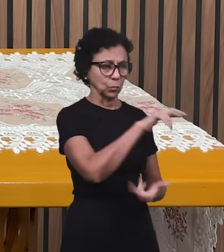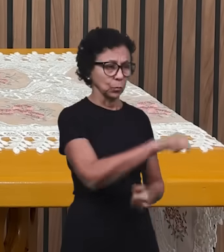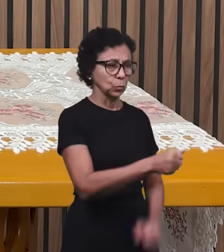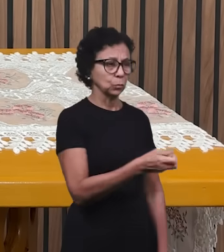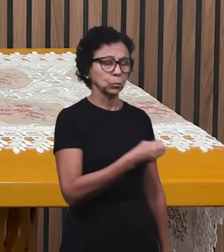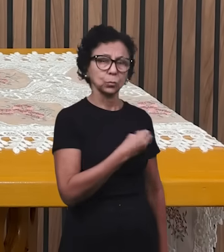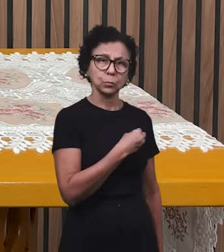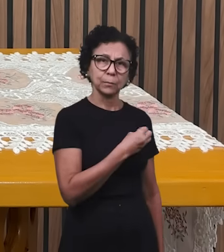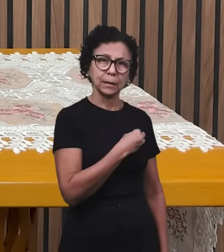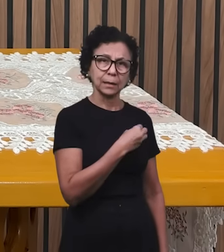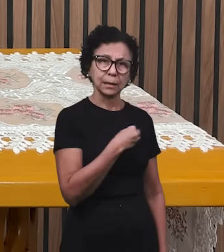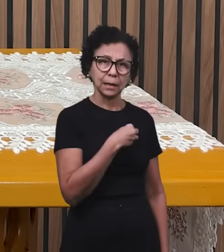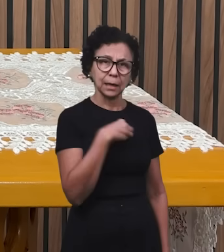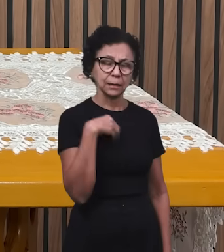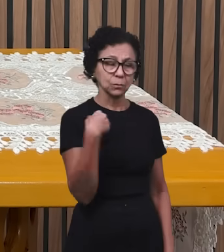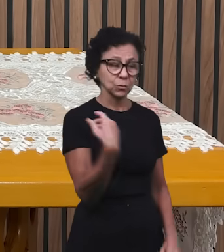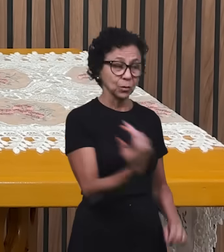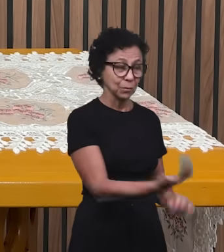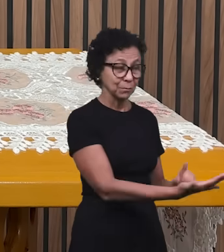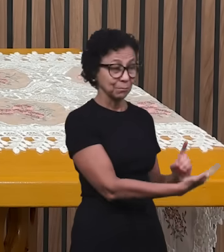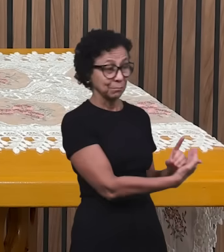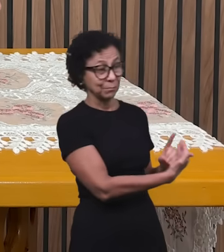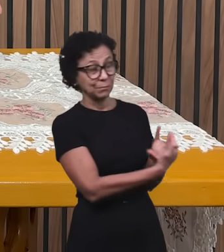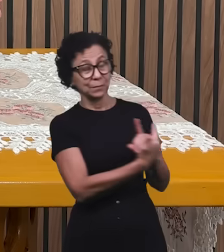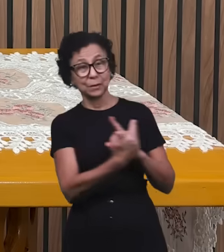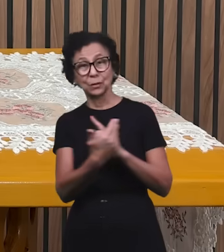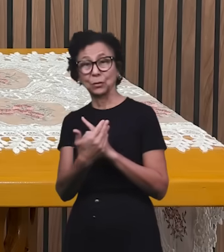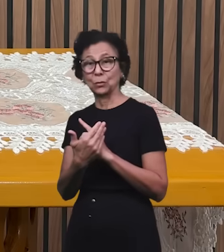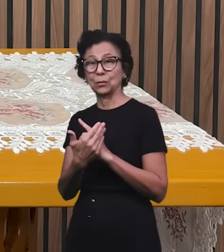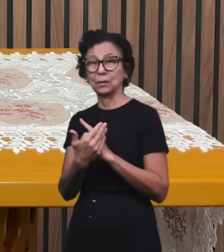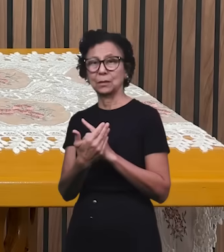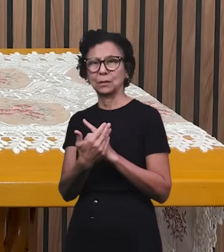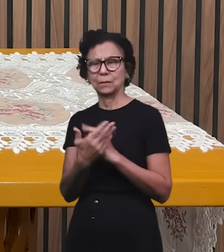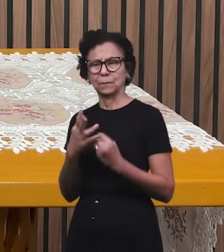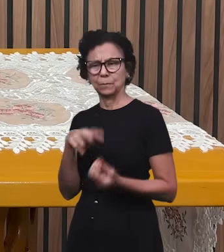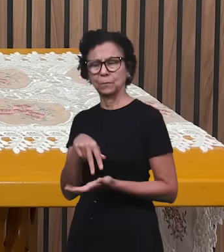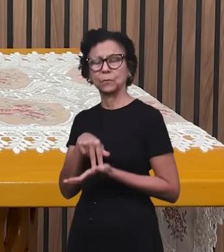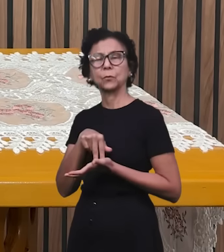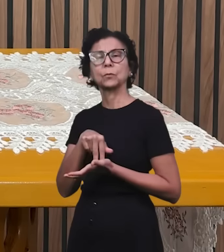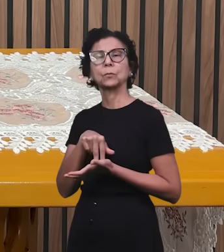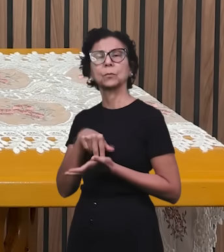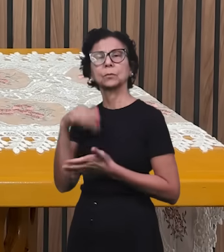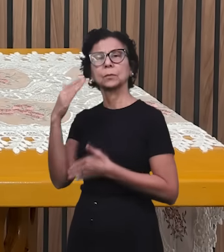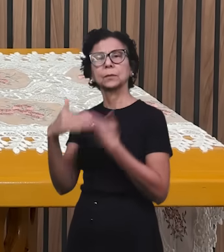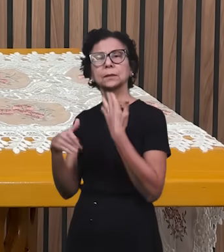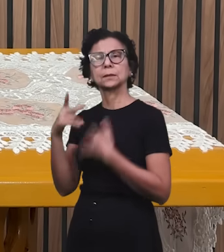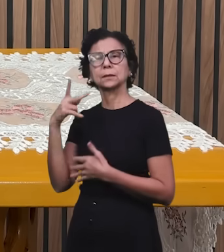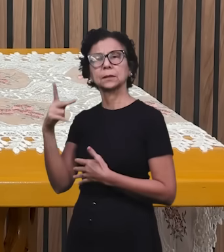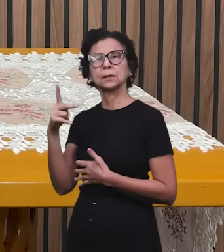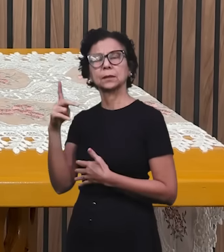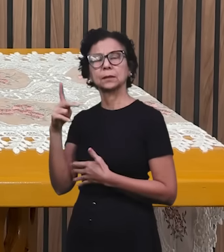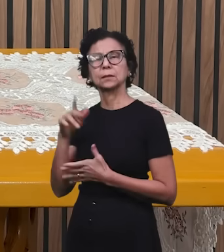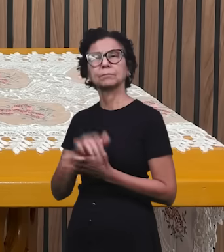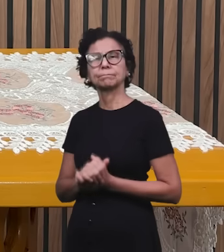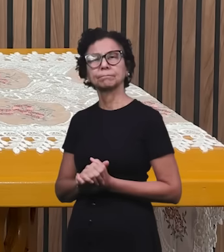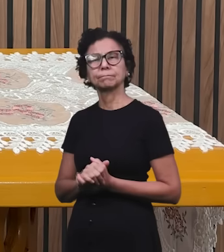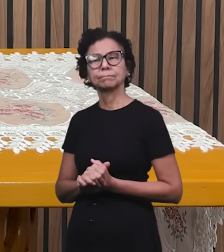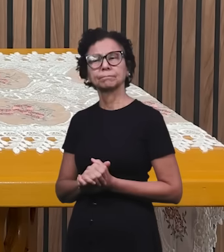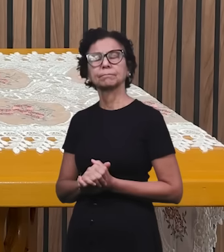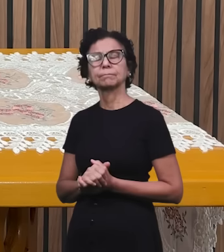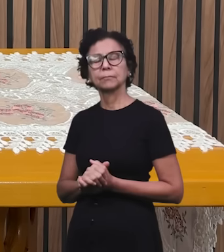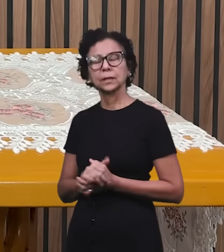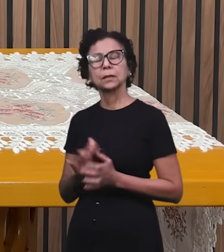tirou de um charco de lama e perdição e firmou os meus pés sobre a rocha. Jesus